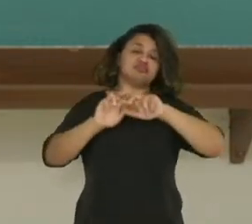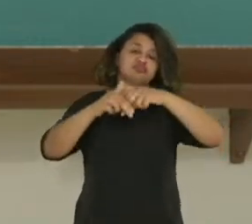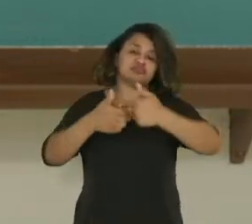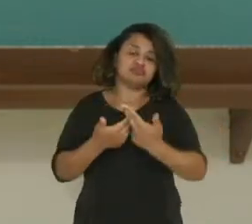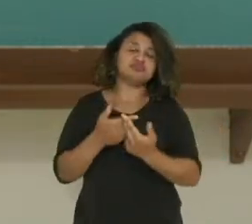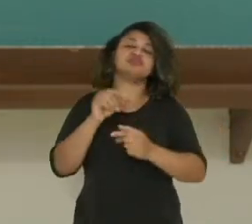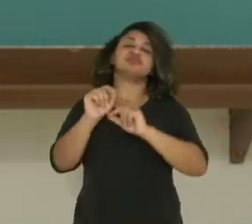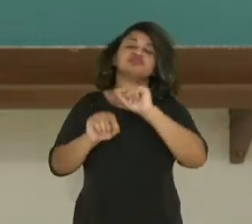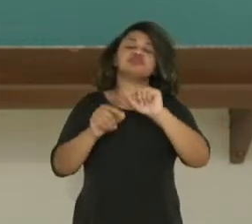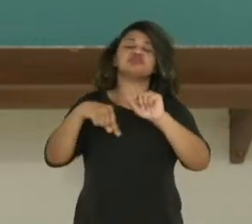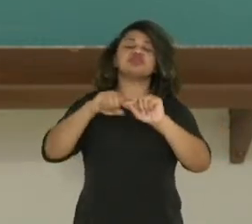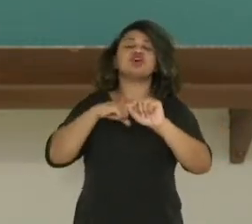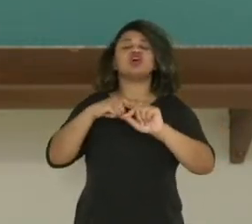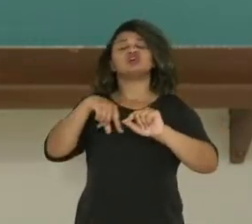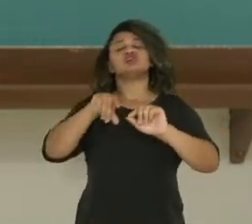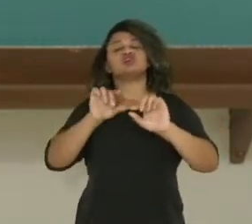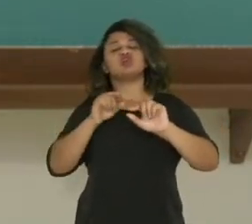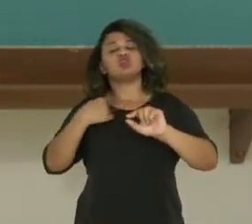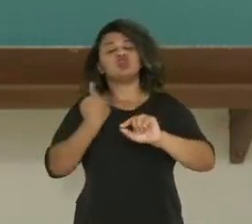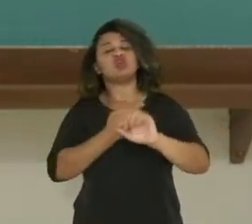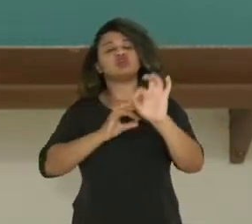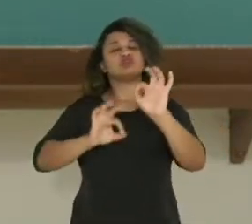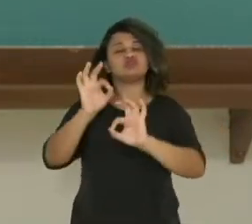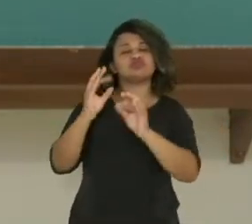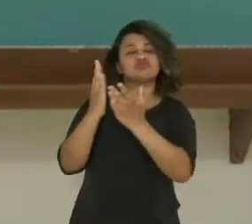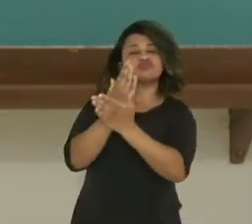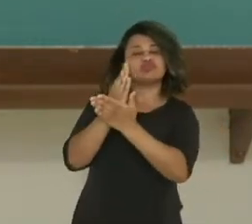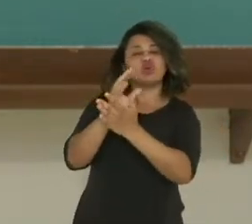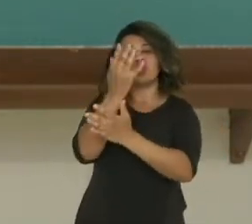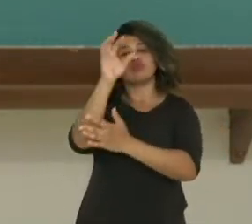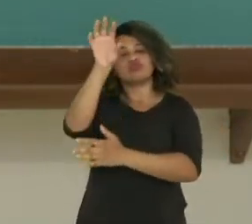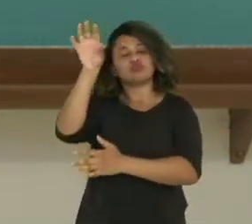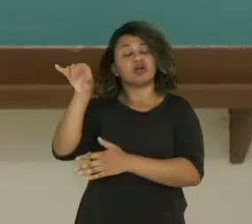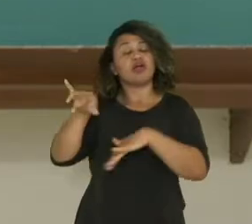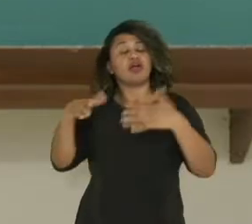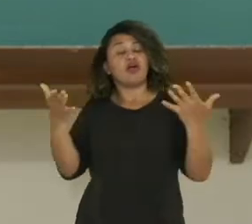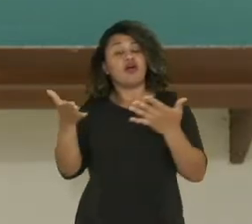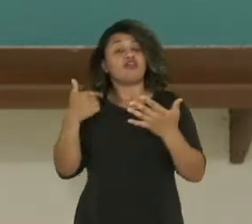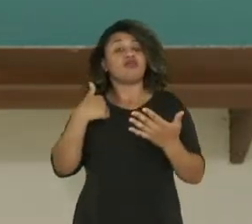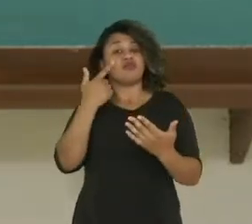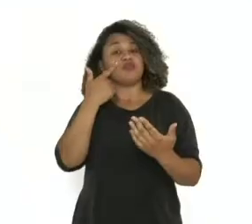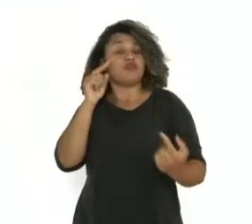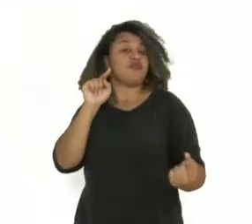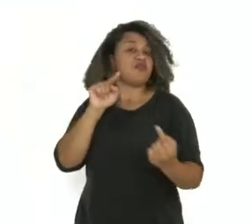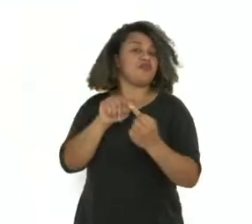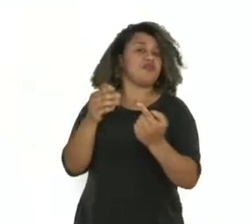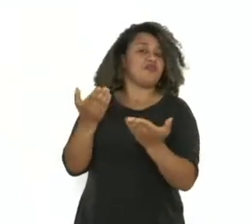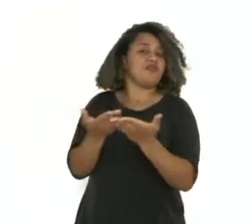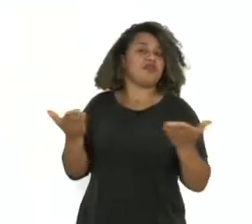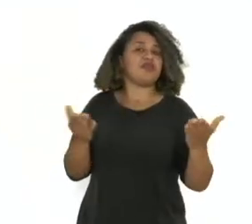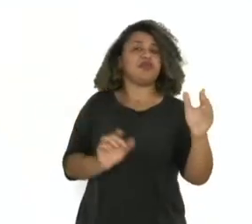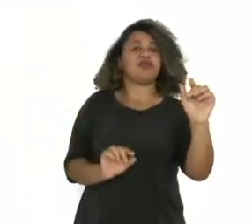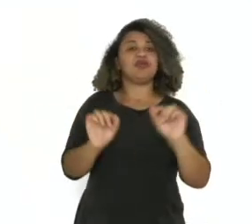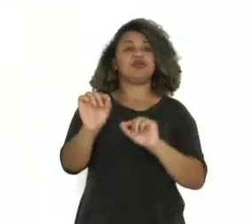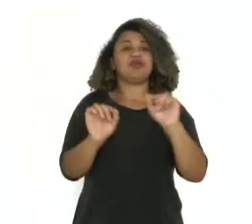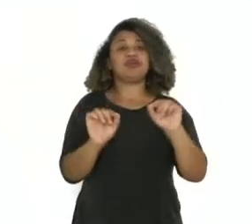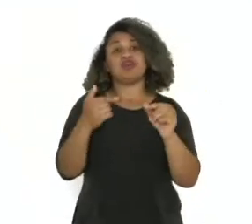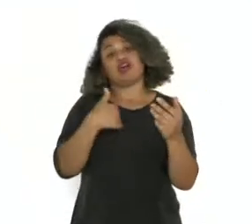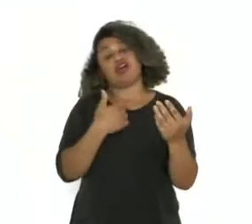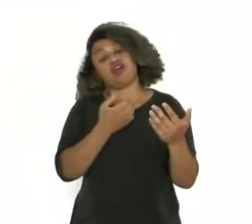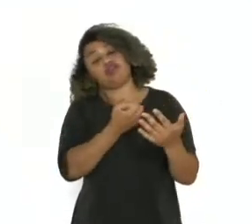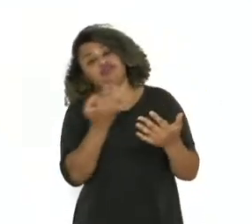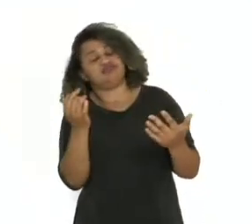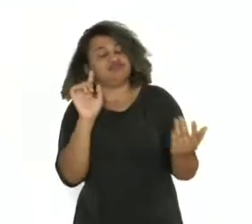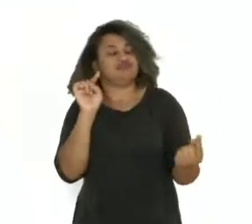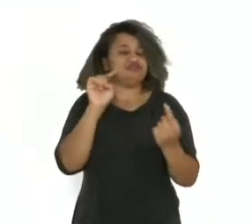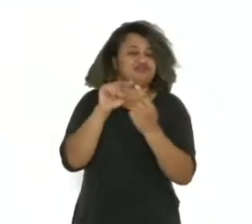gente estabelece essa divisão. Então vamos juntos ali pensar no objetivo da nossa aula de hoje, né? Ou nos